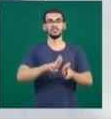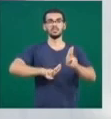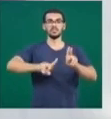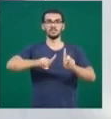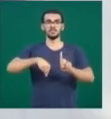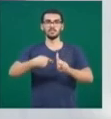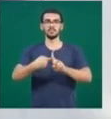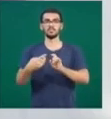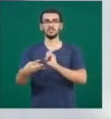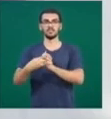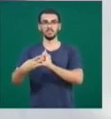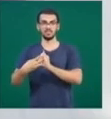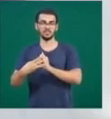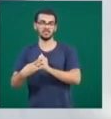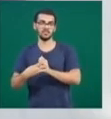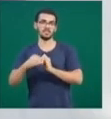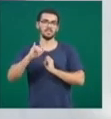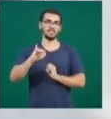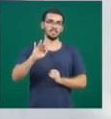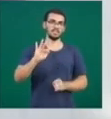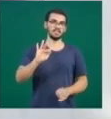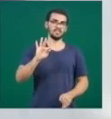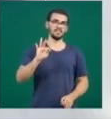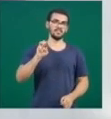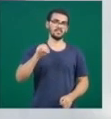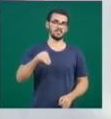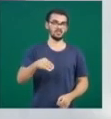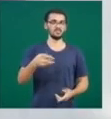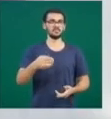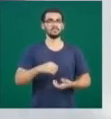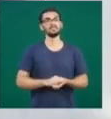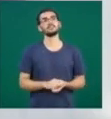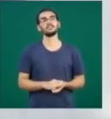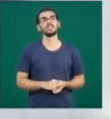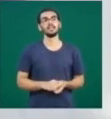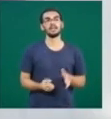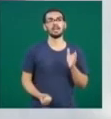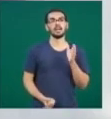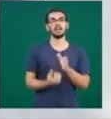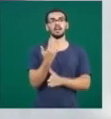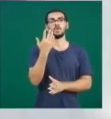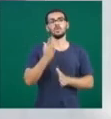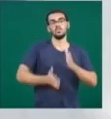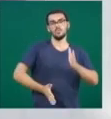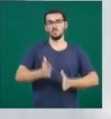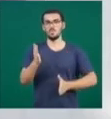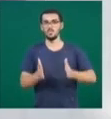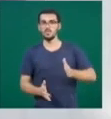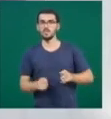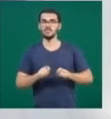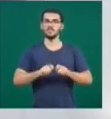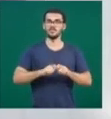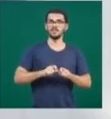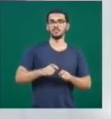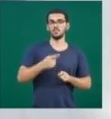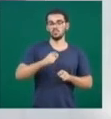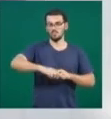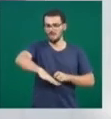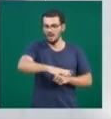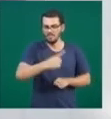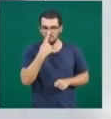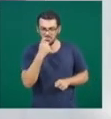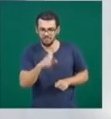de Educação, Ciência e Tecnologia do Triângulo Mineiro, IFTM, criou um protótipo de robô que faz a coleta de lixo em